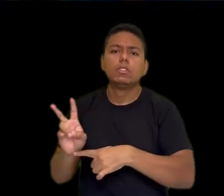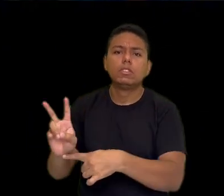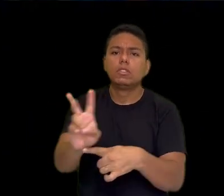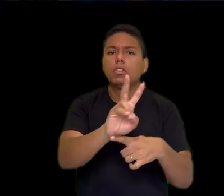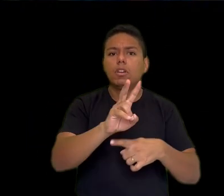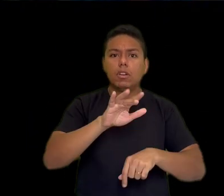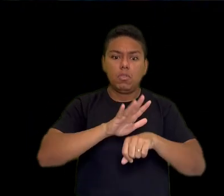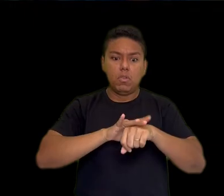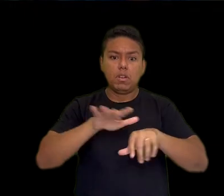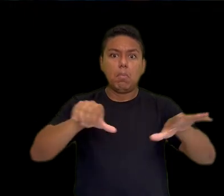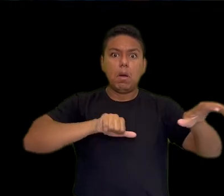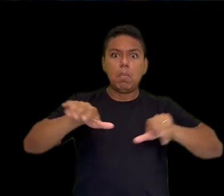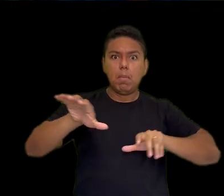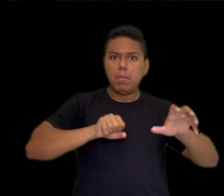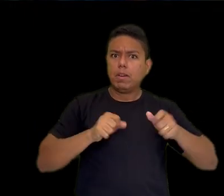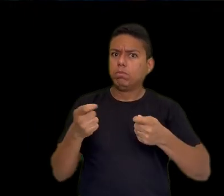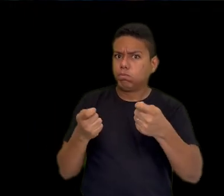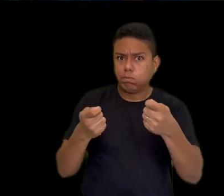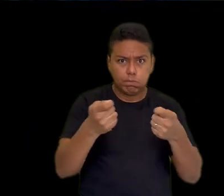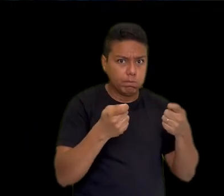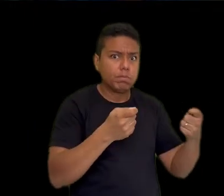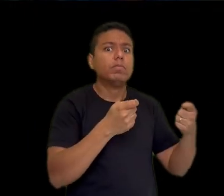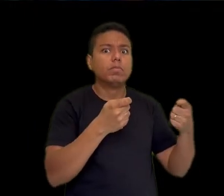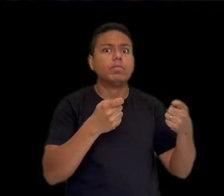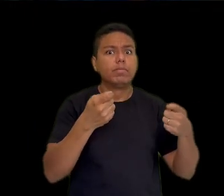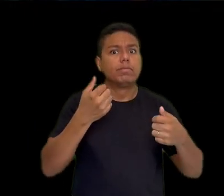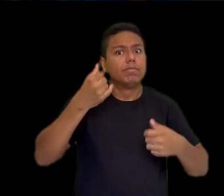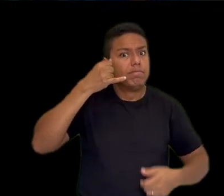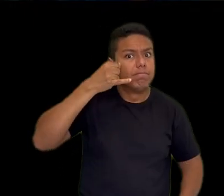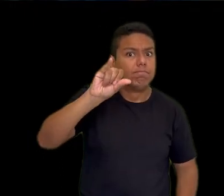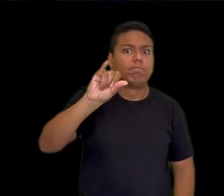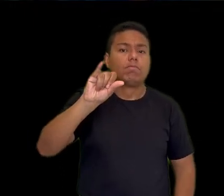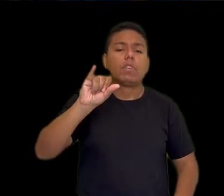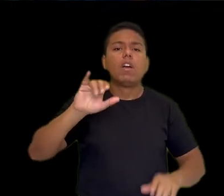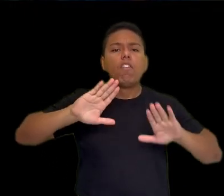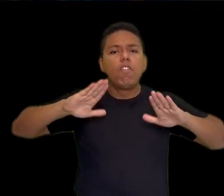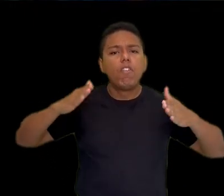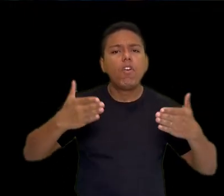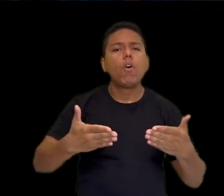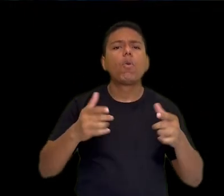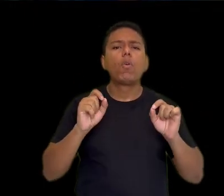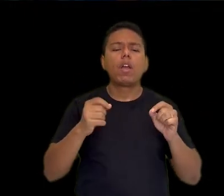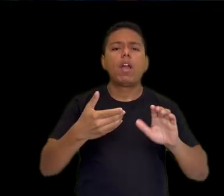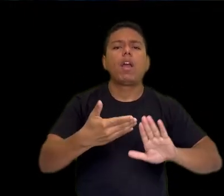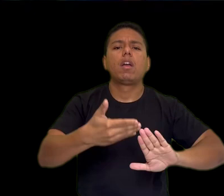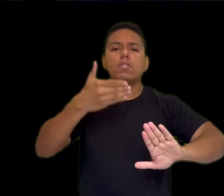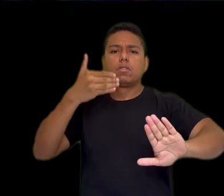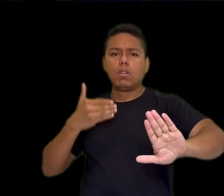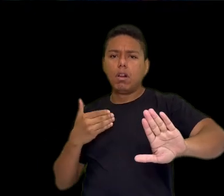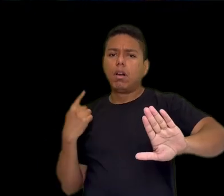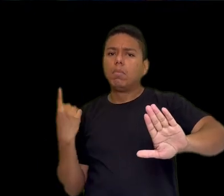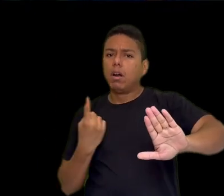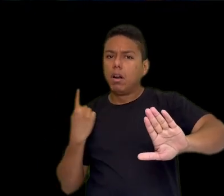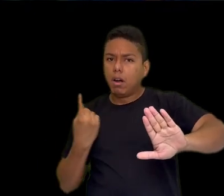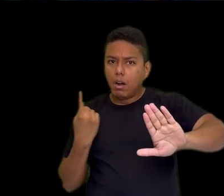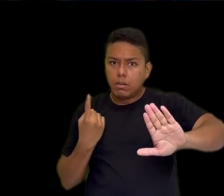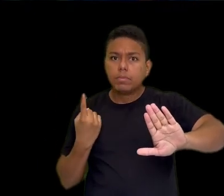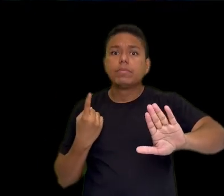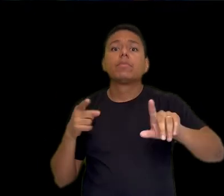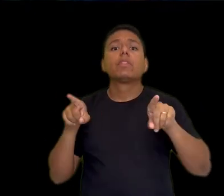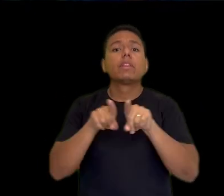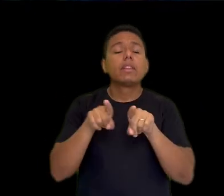contenção de doenças transmissíveis, muito focada na quarentena, no isolamento das pessoas doentes,